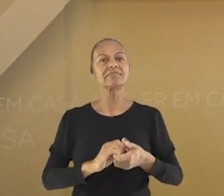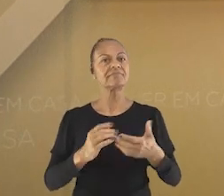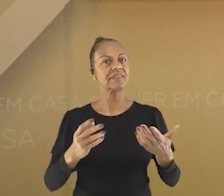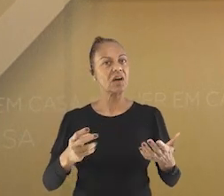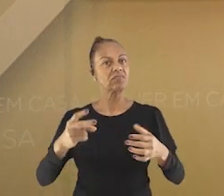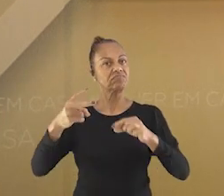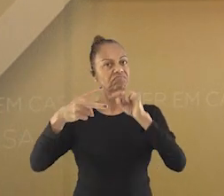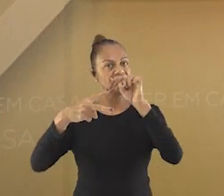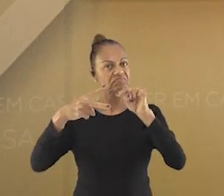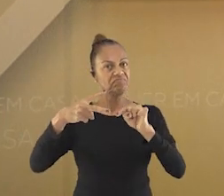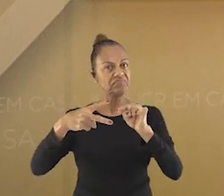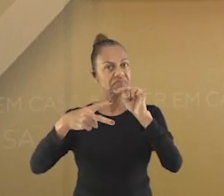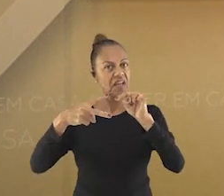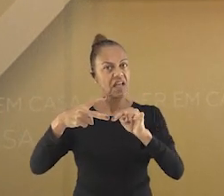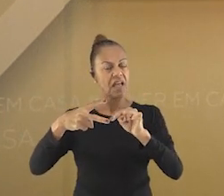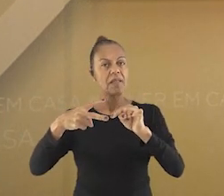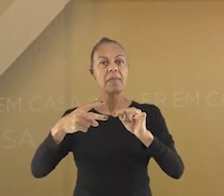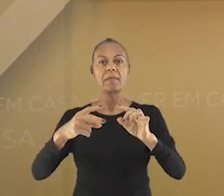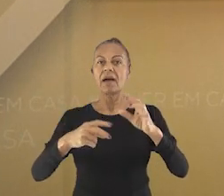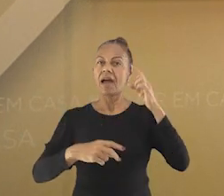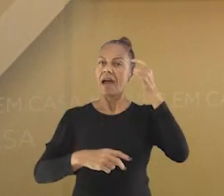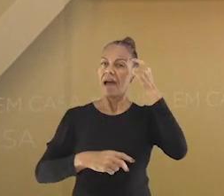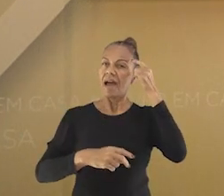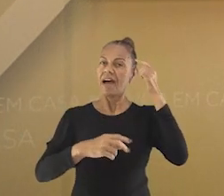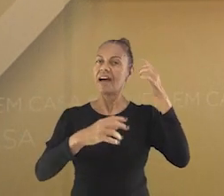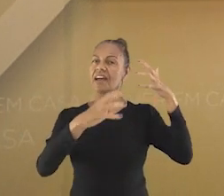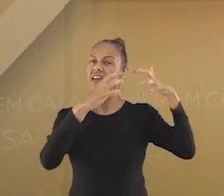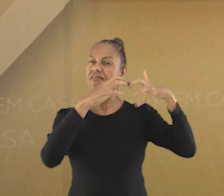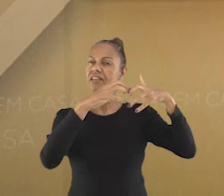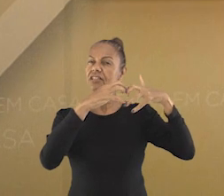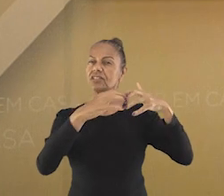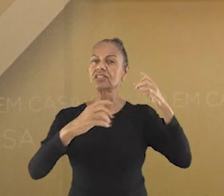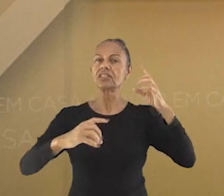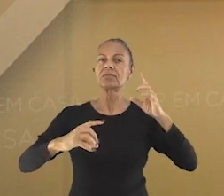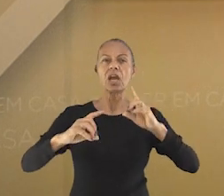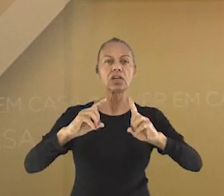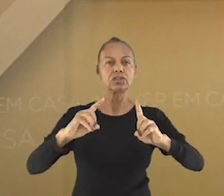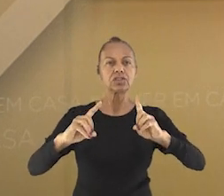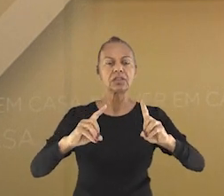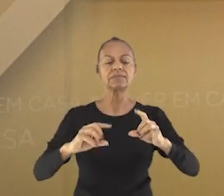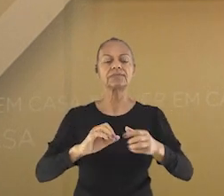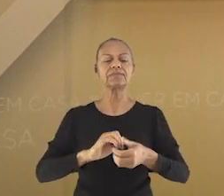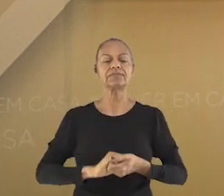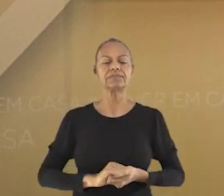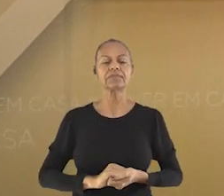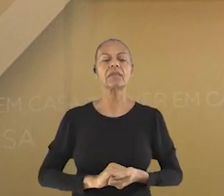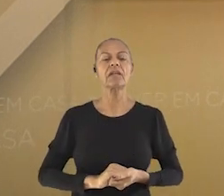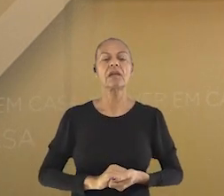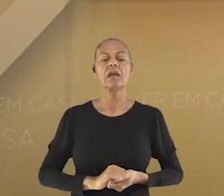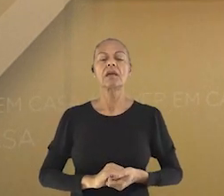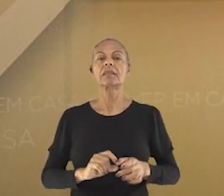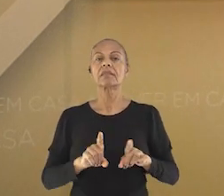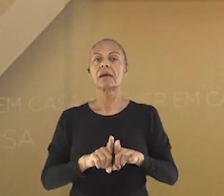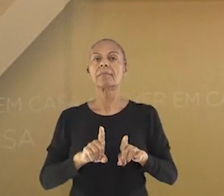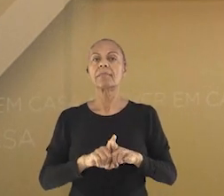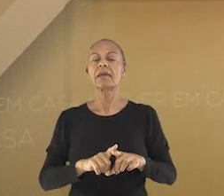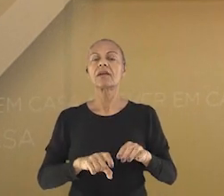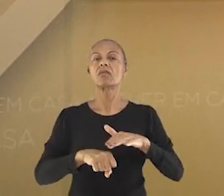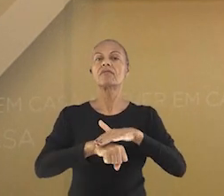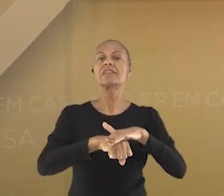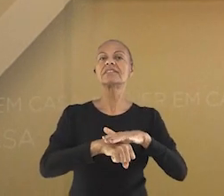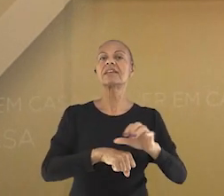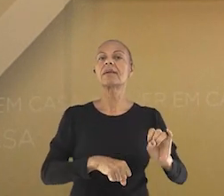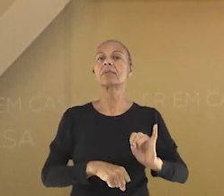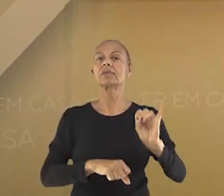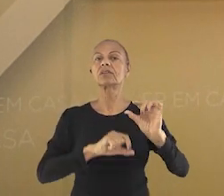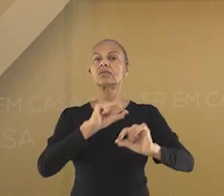uma questão para refletirmos e debatermos. Outro assunto que também é interessante para conversarmos é